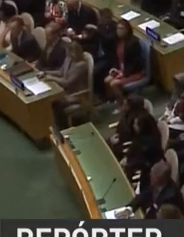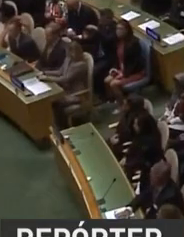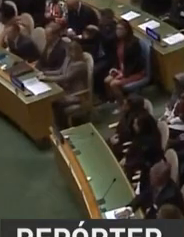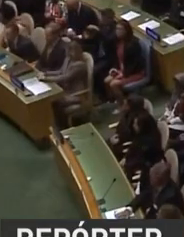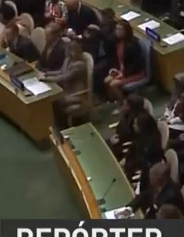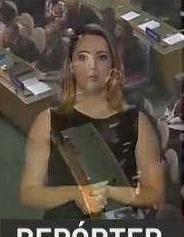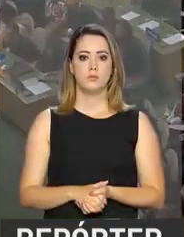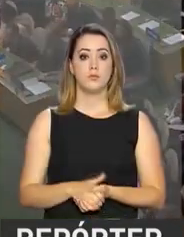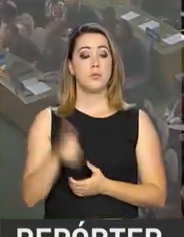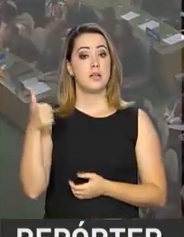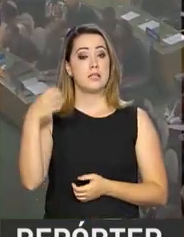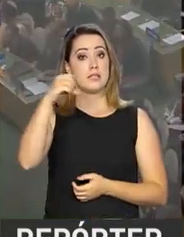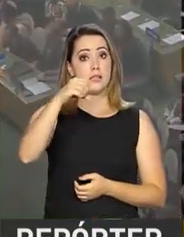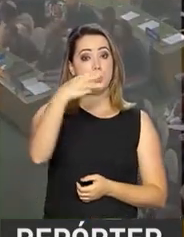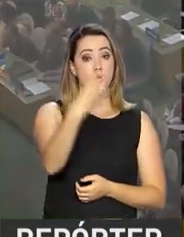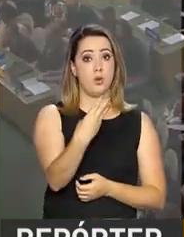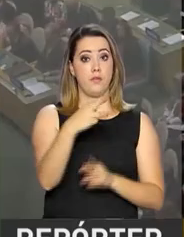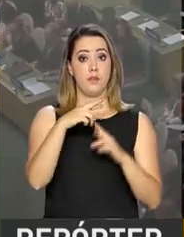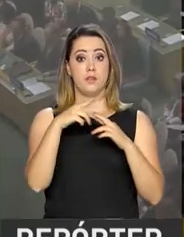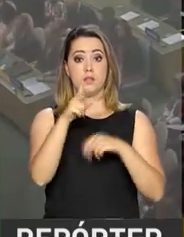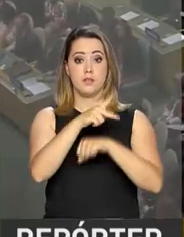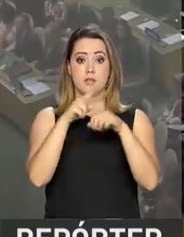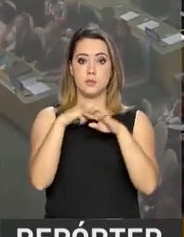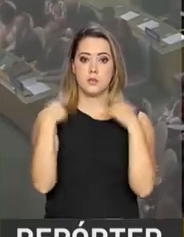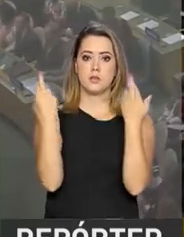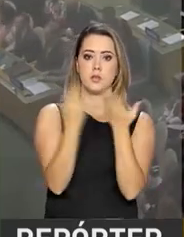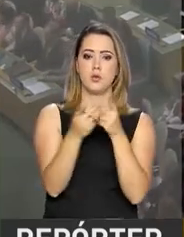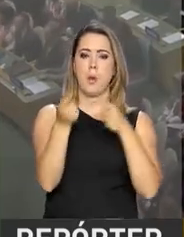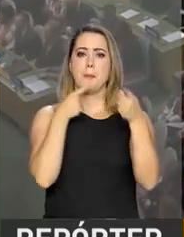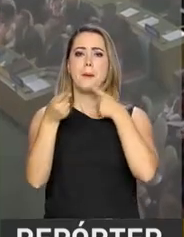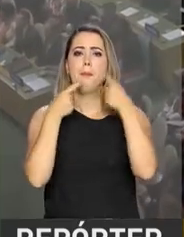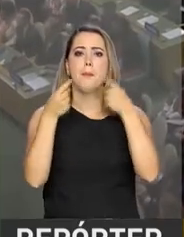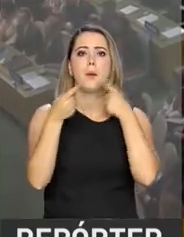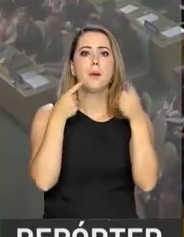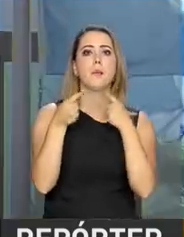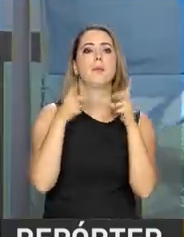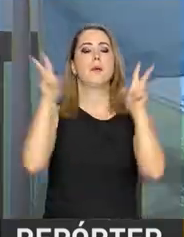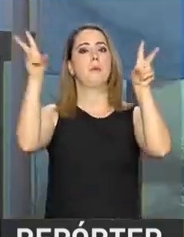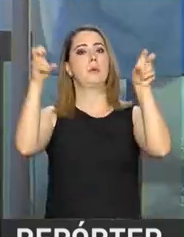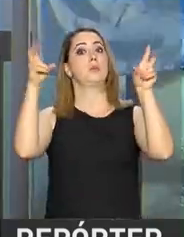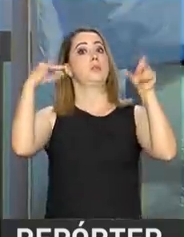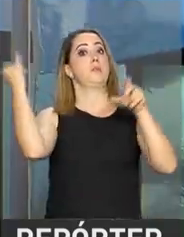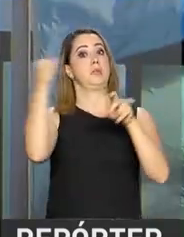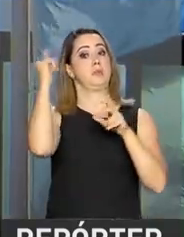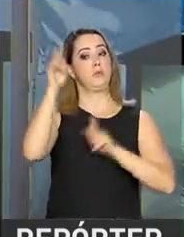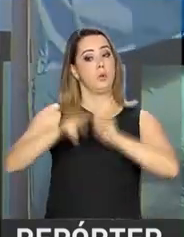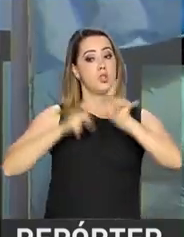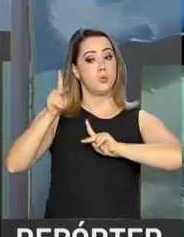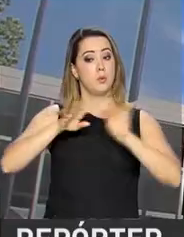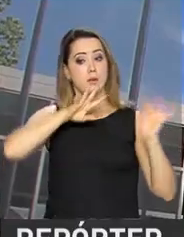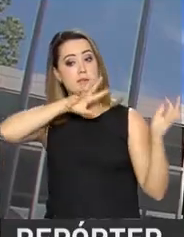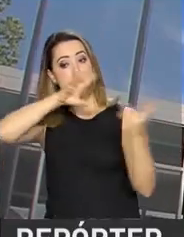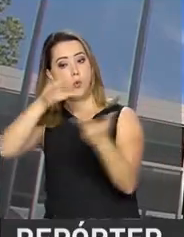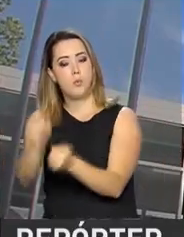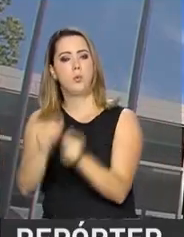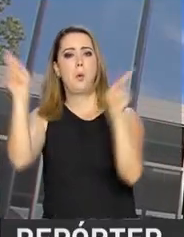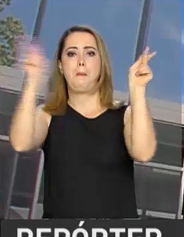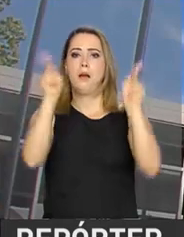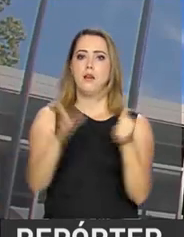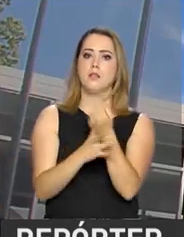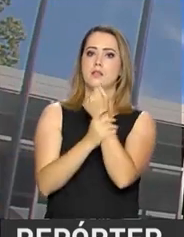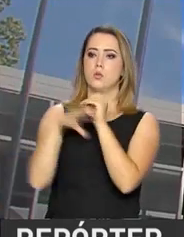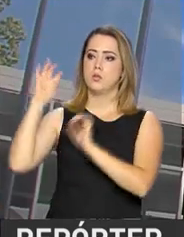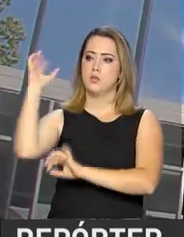193 países reunidos para debater os temas que afetam a vida da população em todo o planeta paz segurança